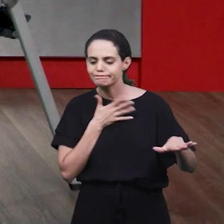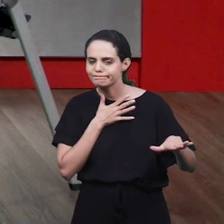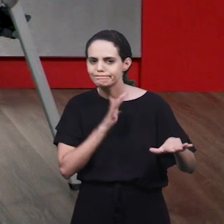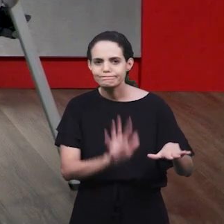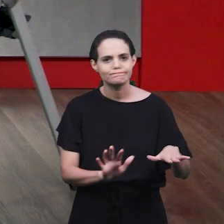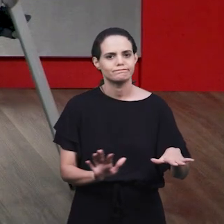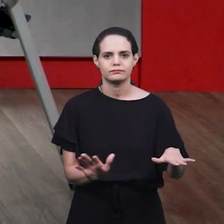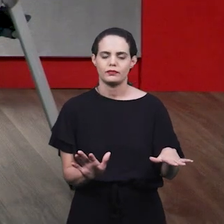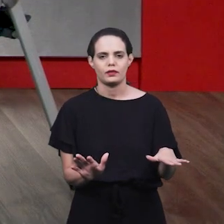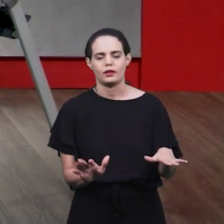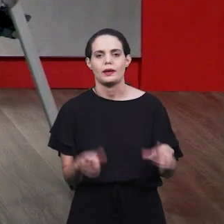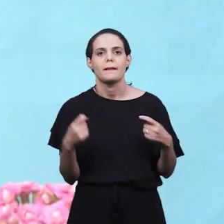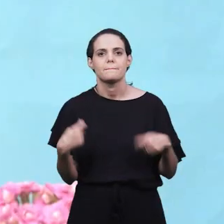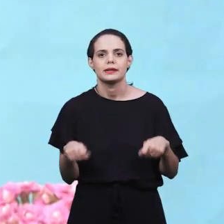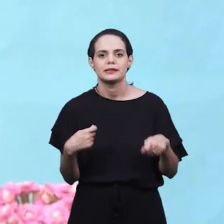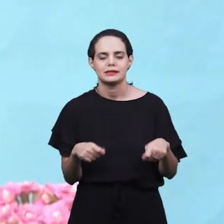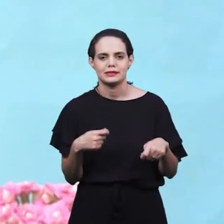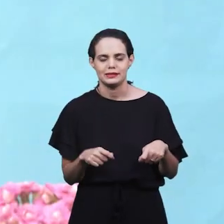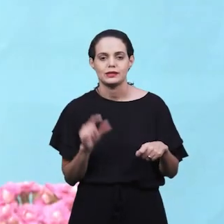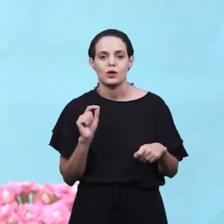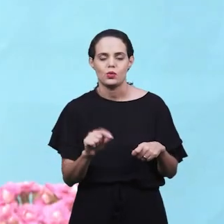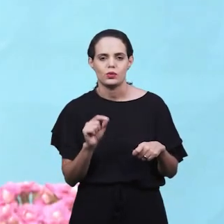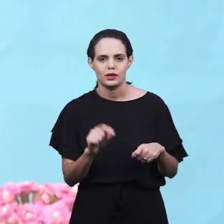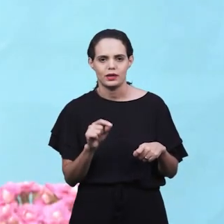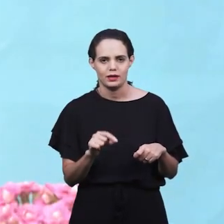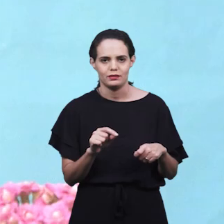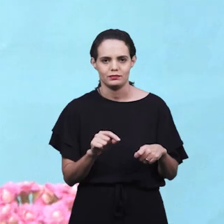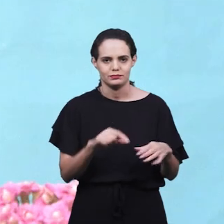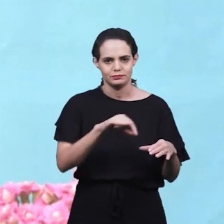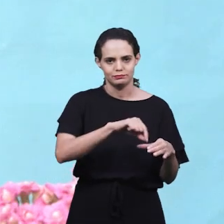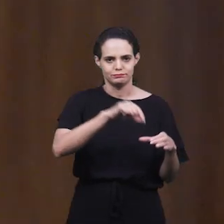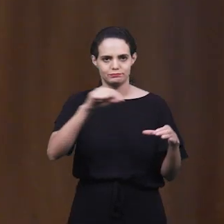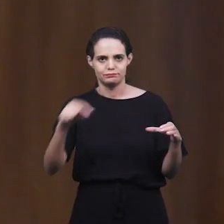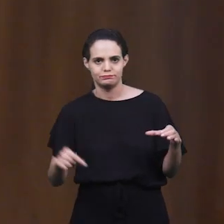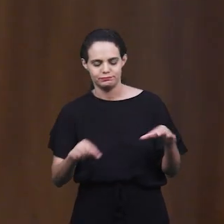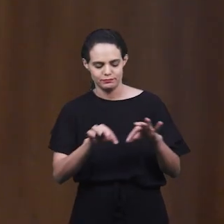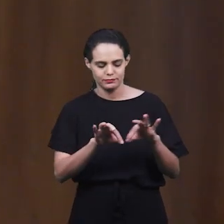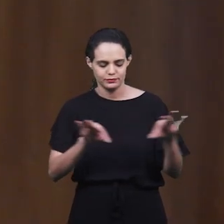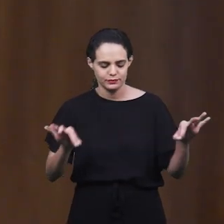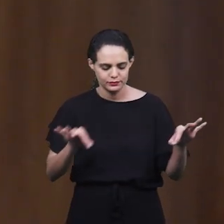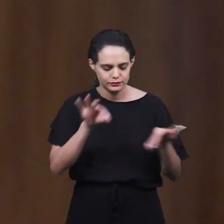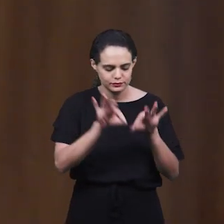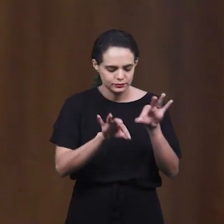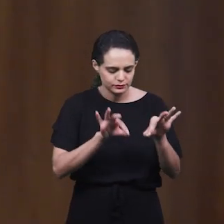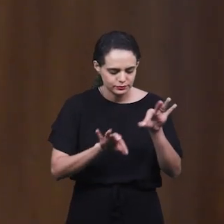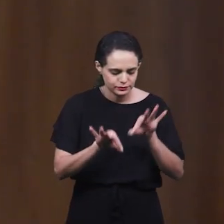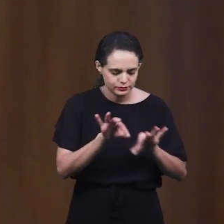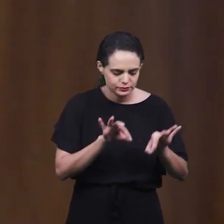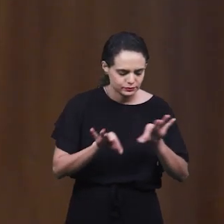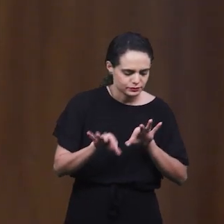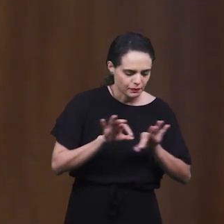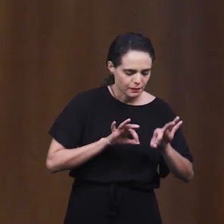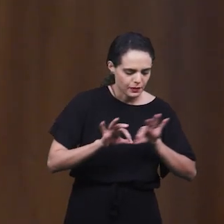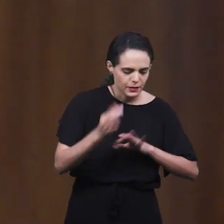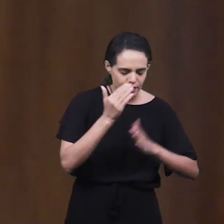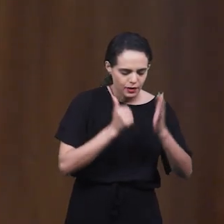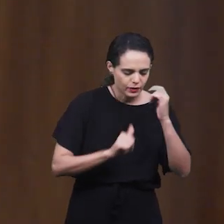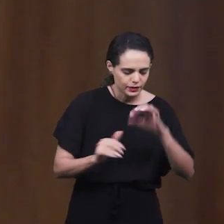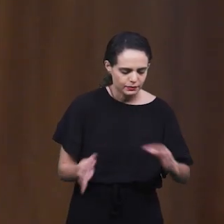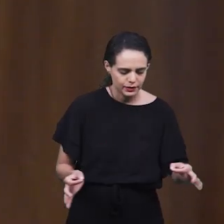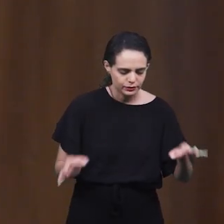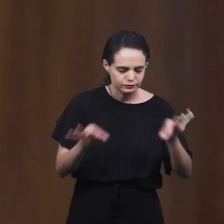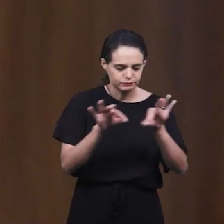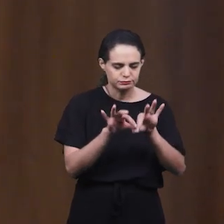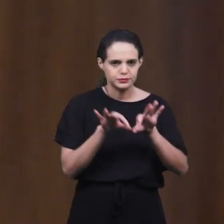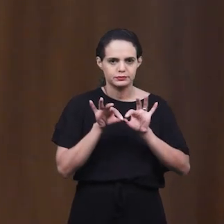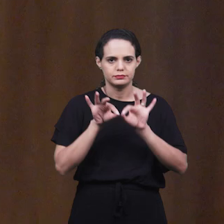necessário o preparo da lancheira da criança. Esse tema ele é muito importante, ele é amplo também, né? A gente ficaria